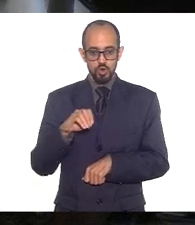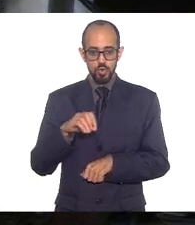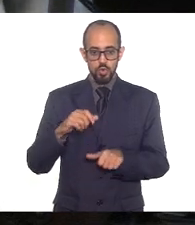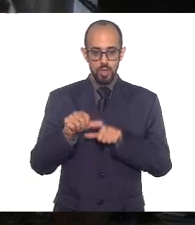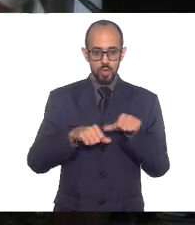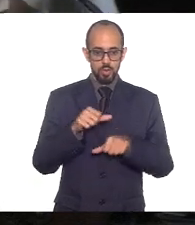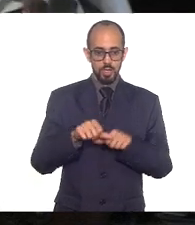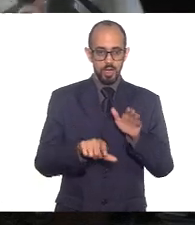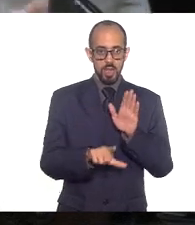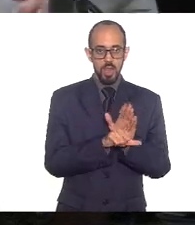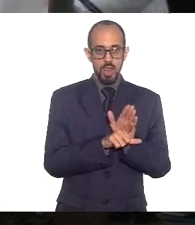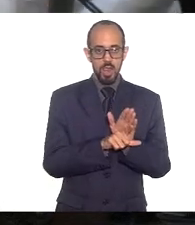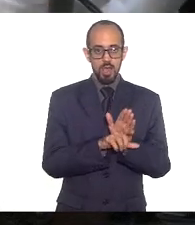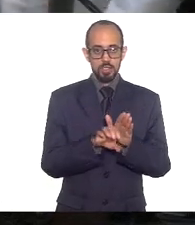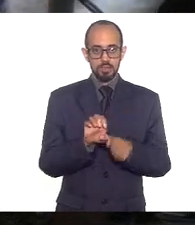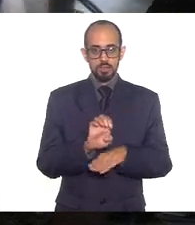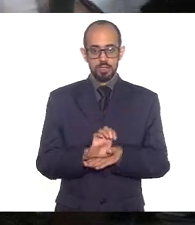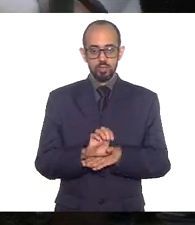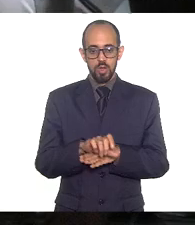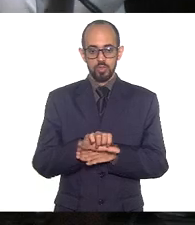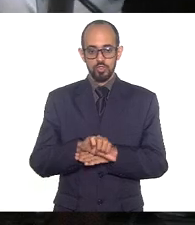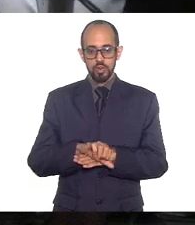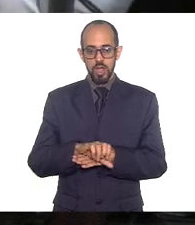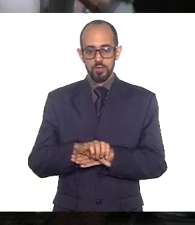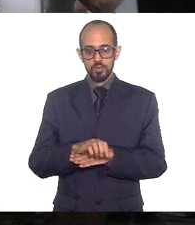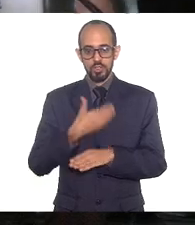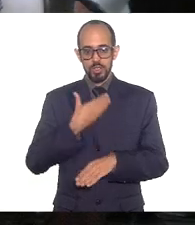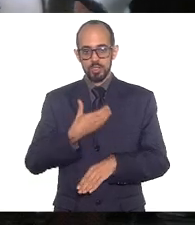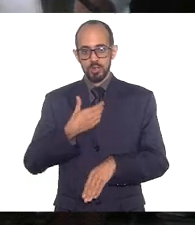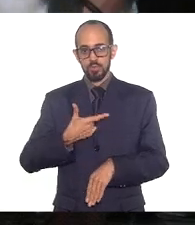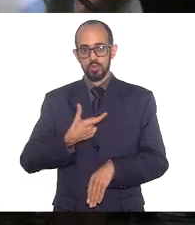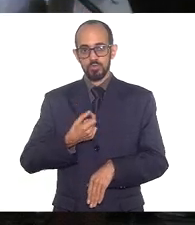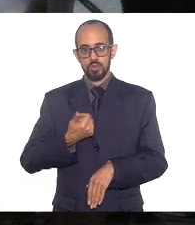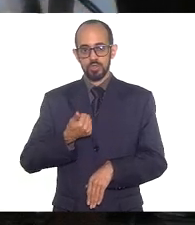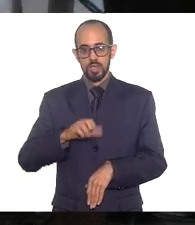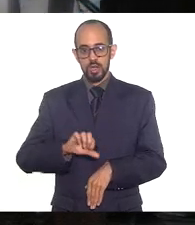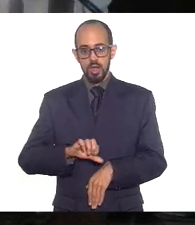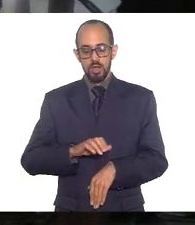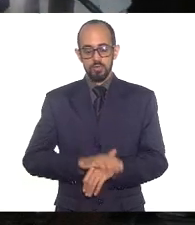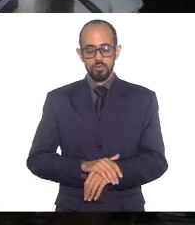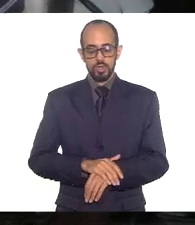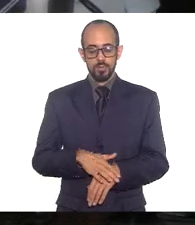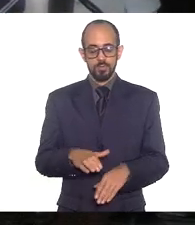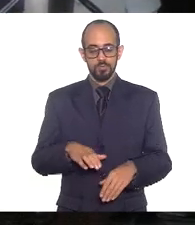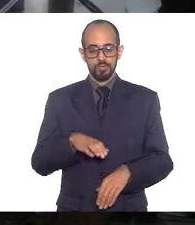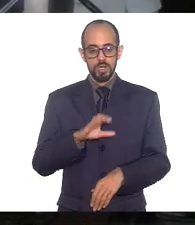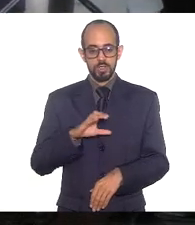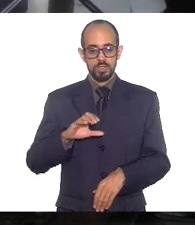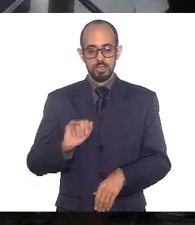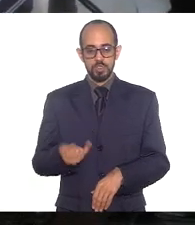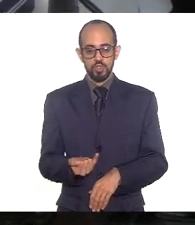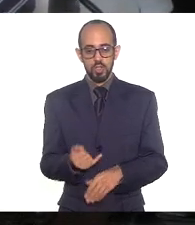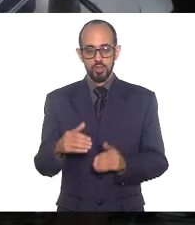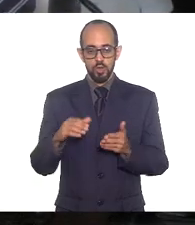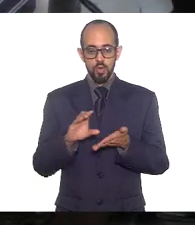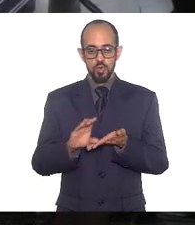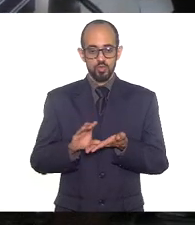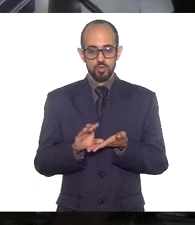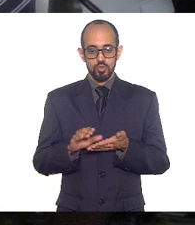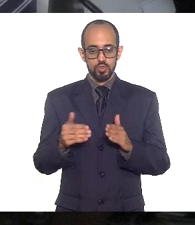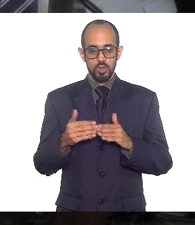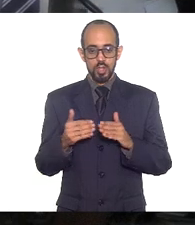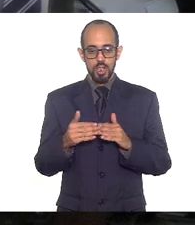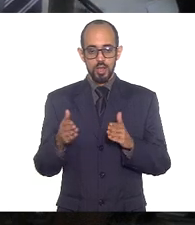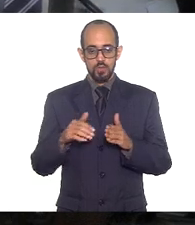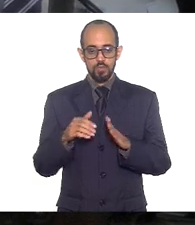8645 1930 de 2019 parecida começou a coleção que vai funcionar ponte tonalidade com o